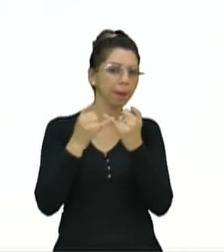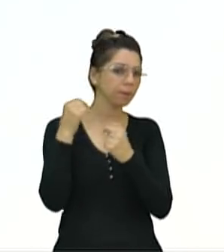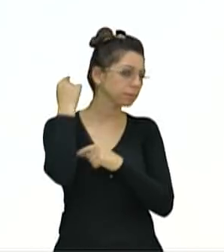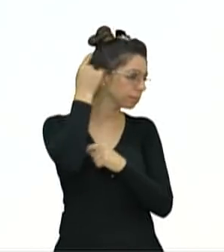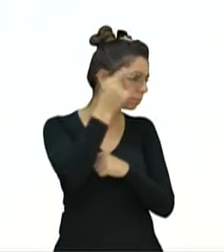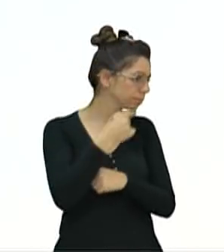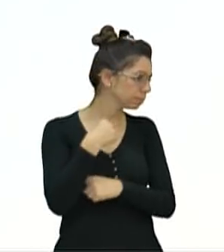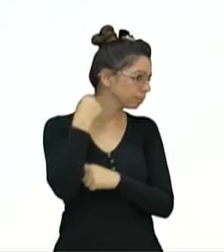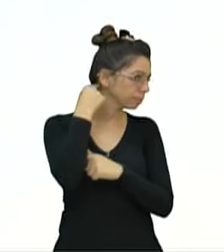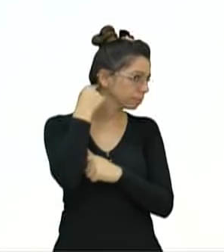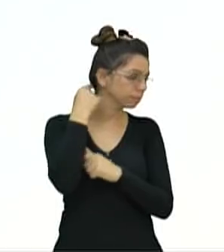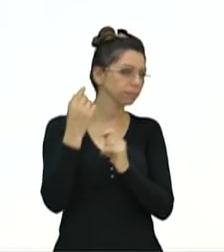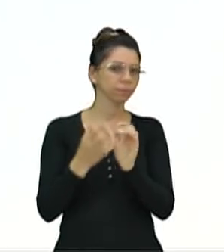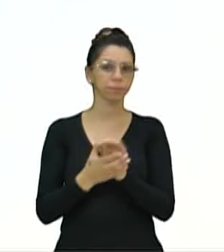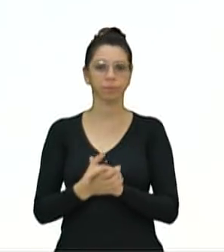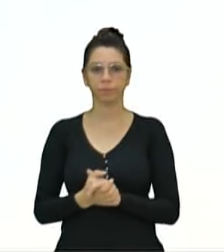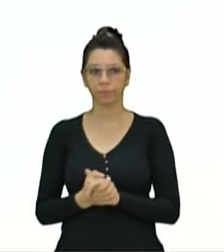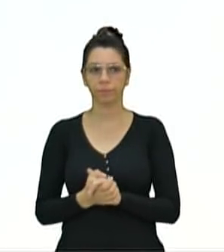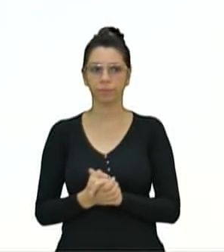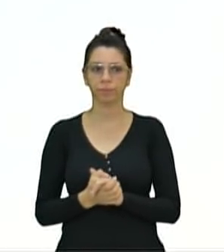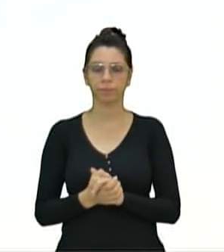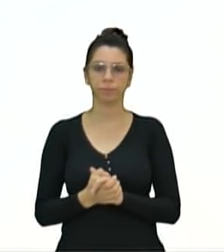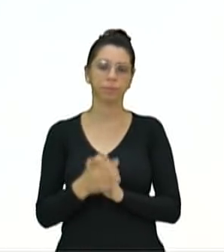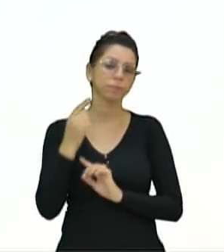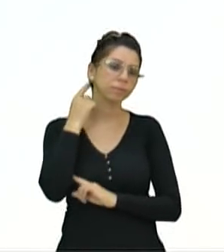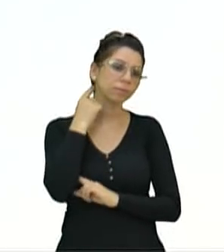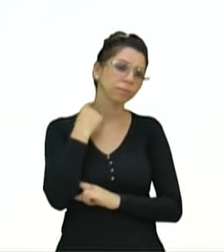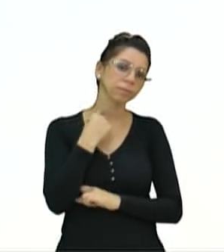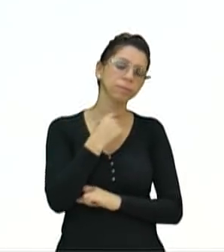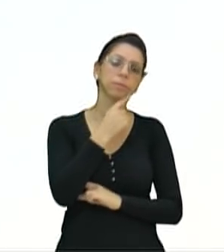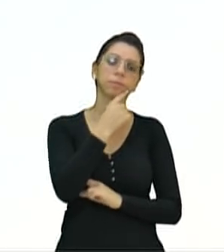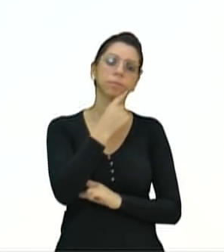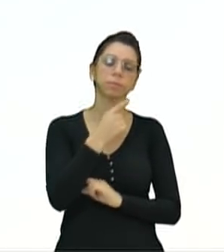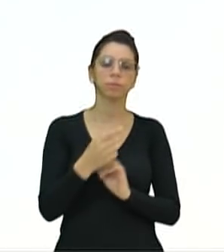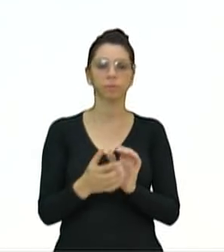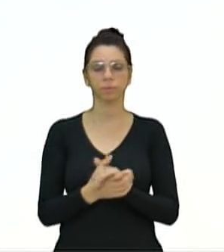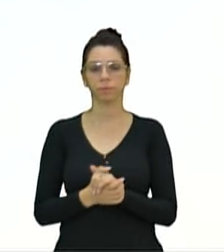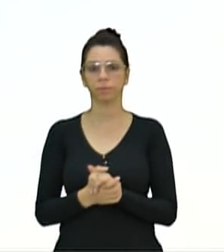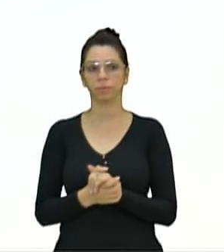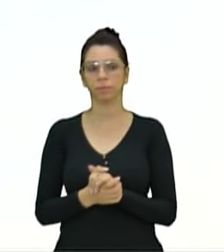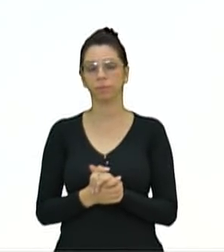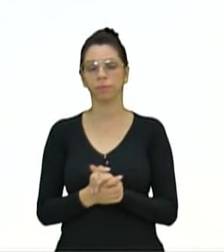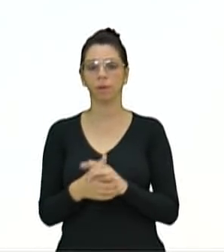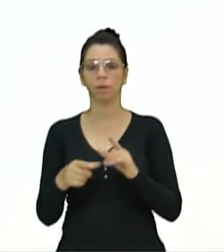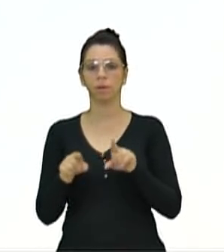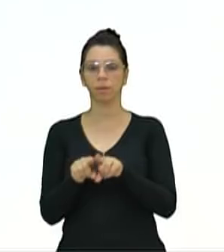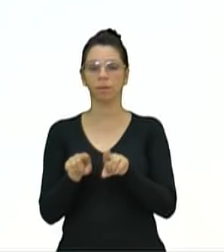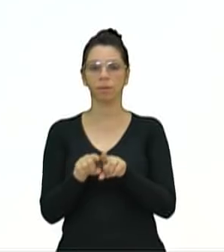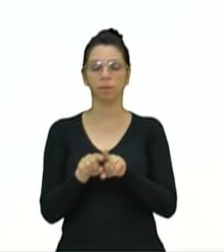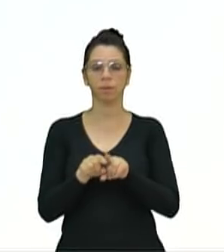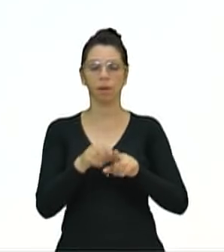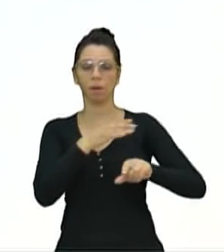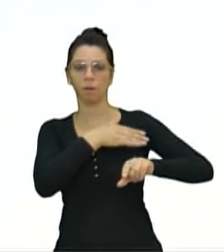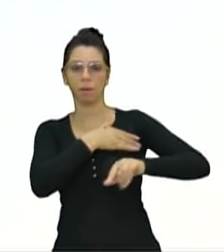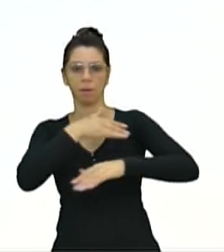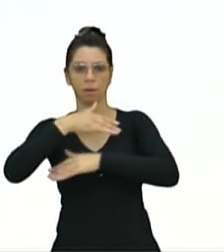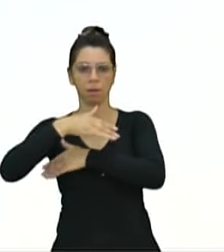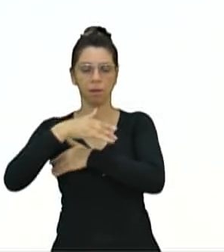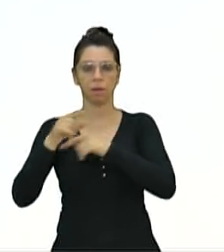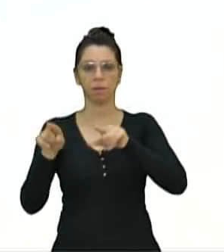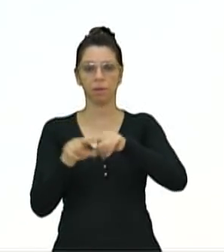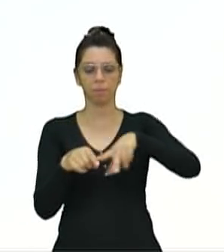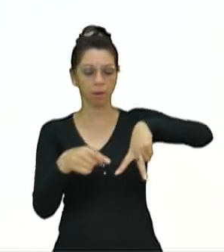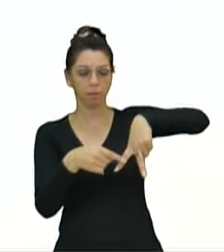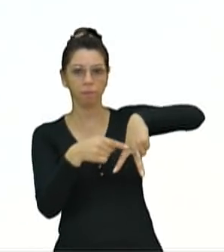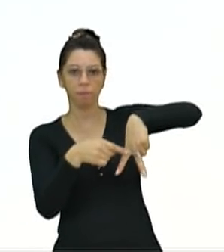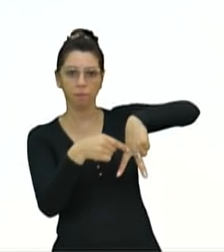orelha, tá? Nesta região. Próximo ao pescoço, tá? Nas axilas, na virilha, tá? Nas